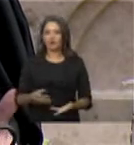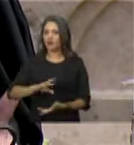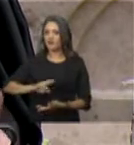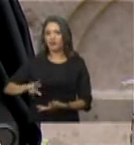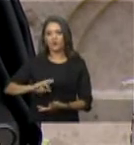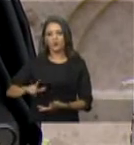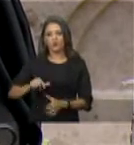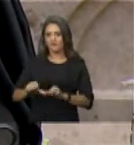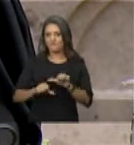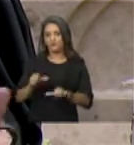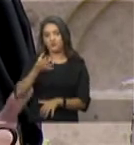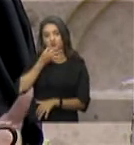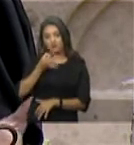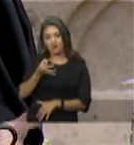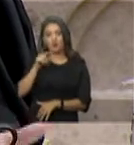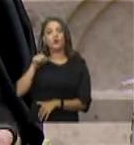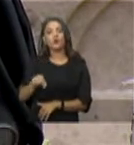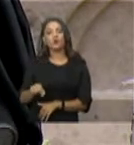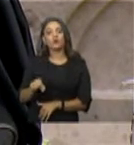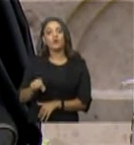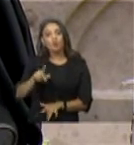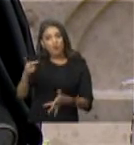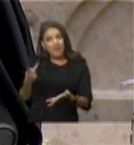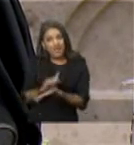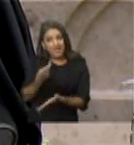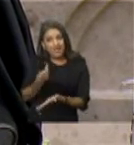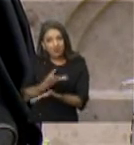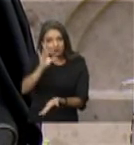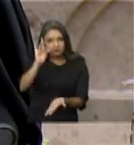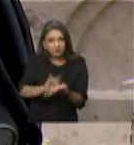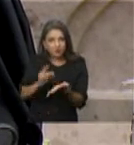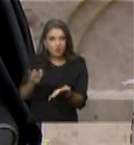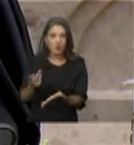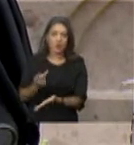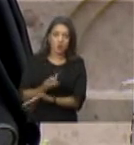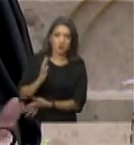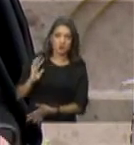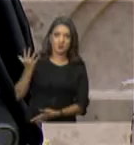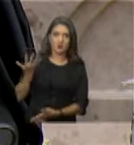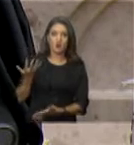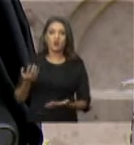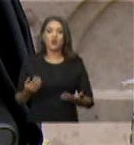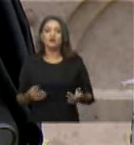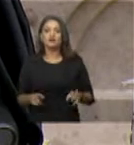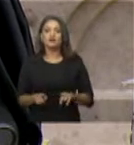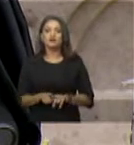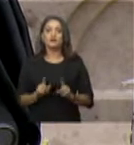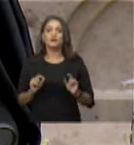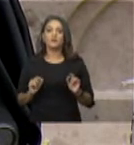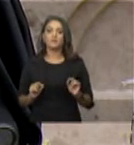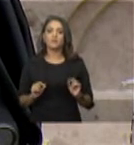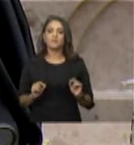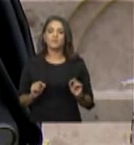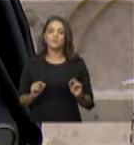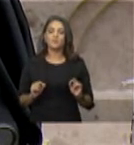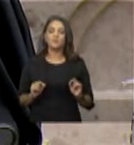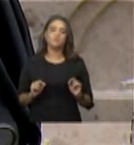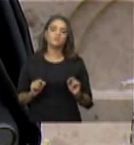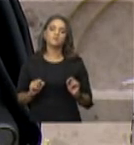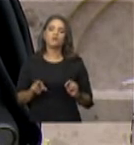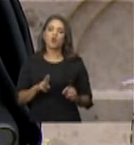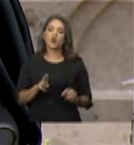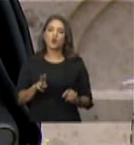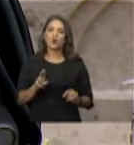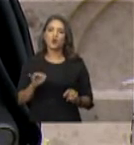opinião Nunca havia rescisórios a que se trata de erro de fato e completando aquela lição de